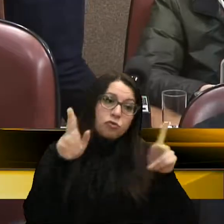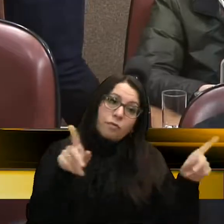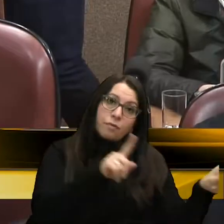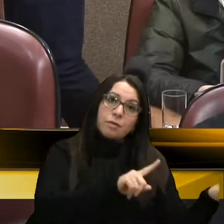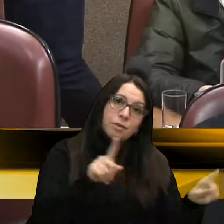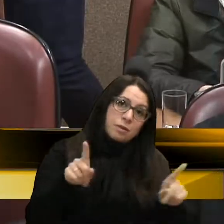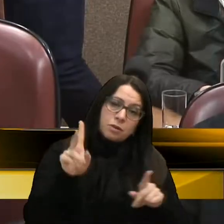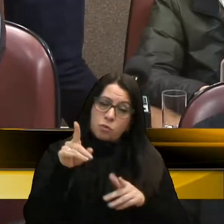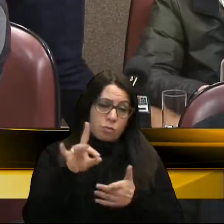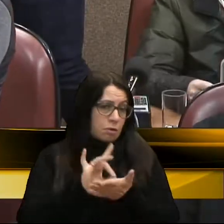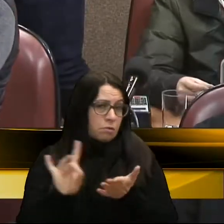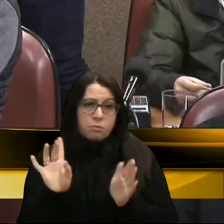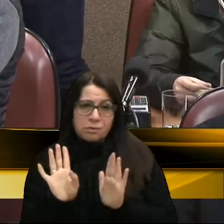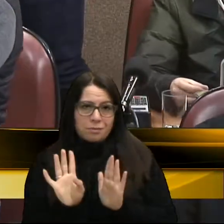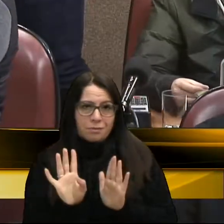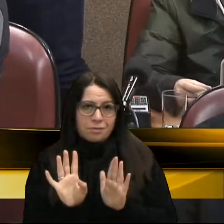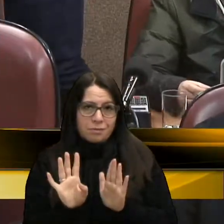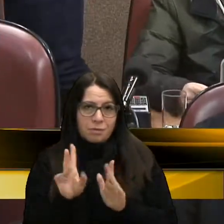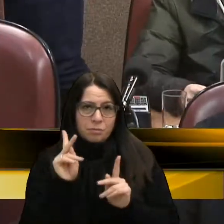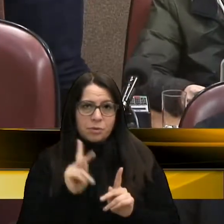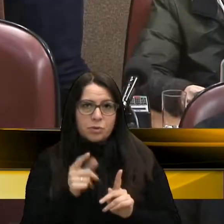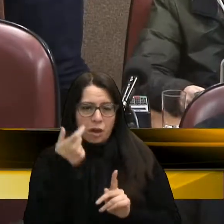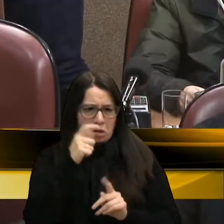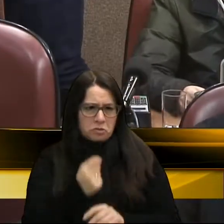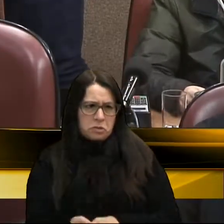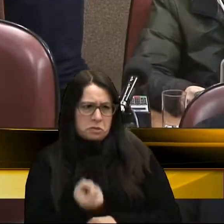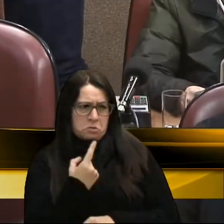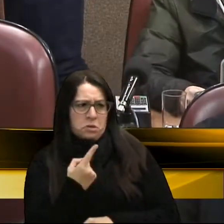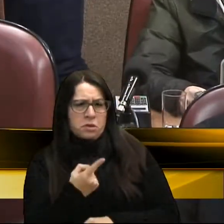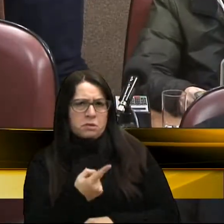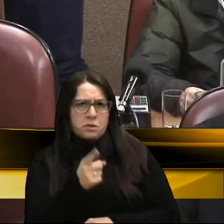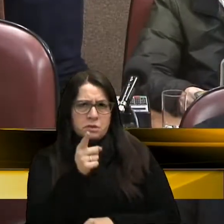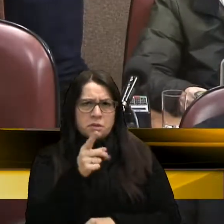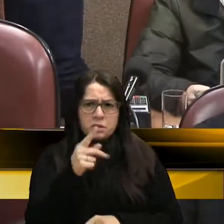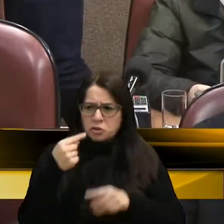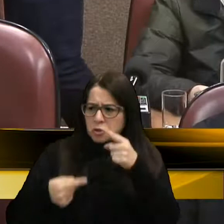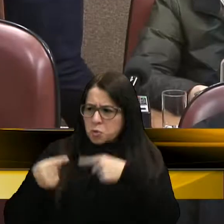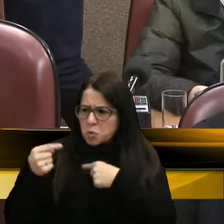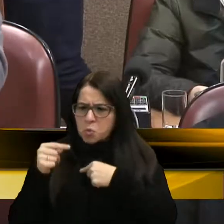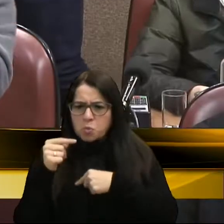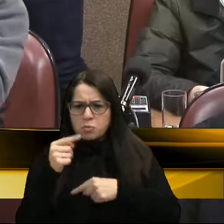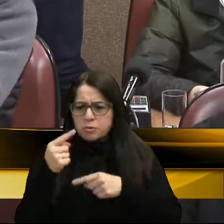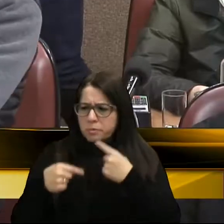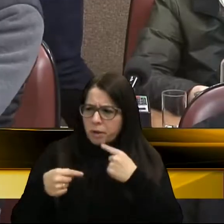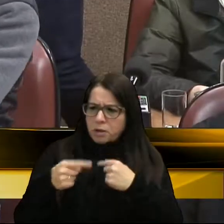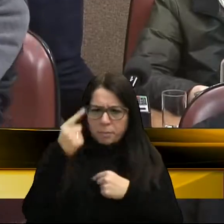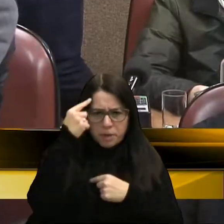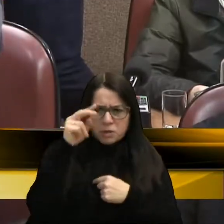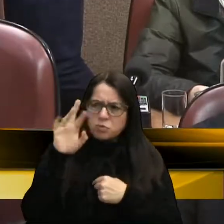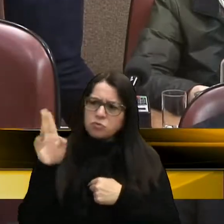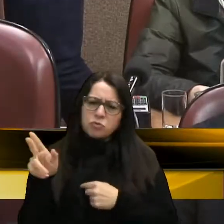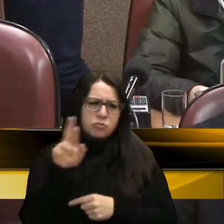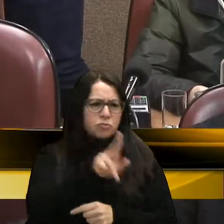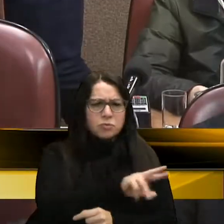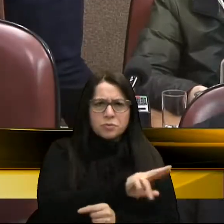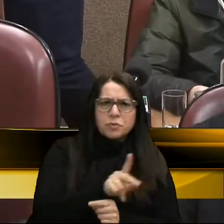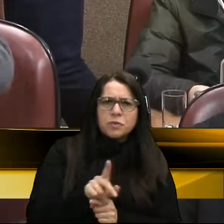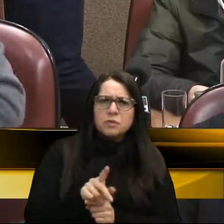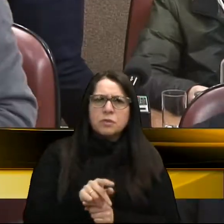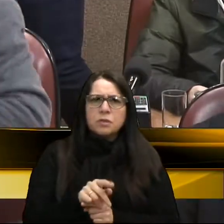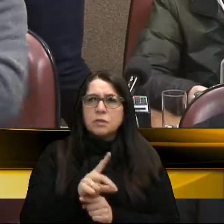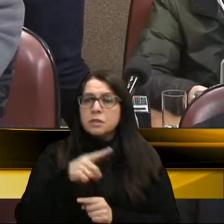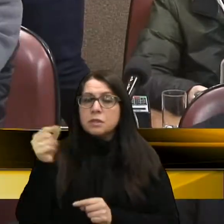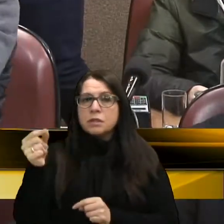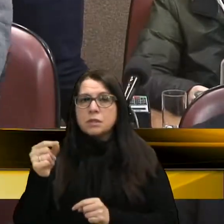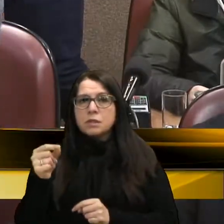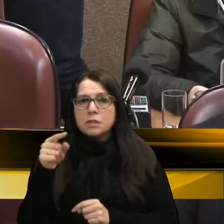nós. Tem gente que acha estranho isso. A gente discute aqui, debate, um pensa de um jeito, outro pensa diferente, sai ali